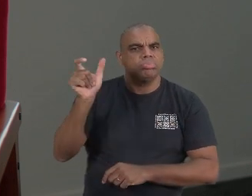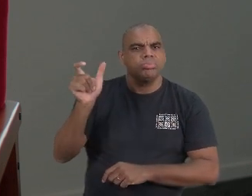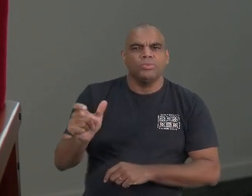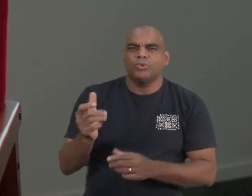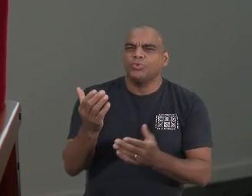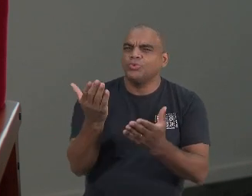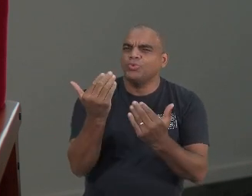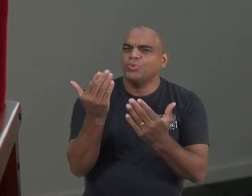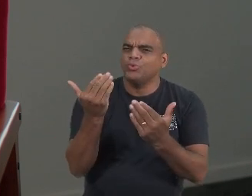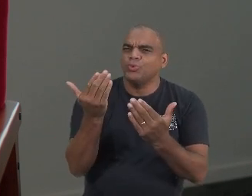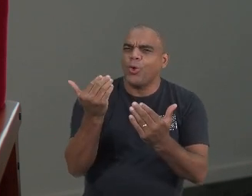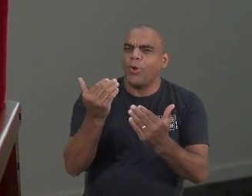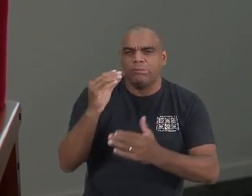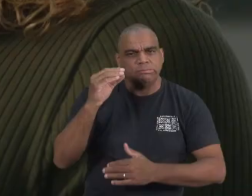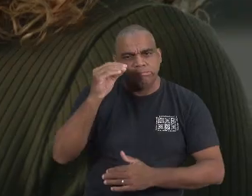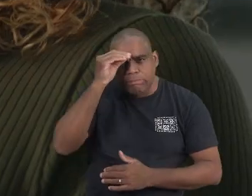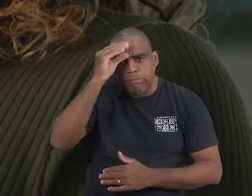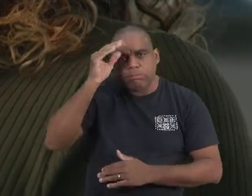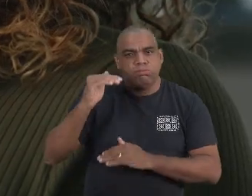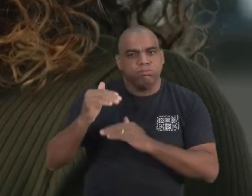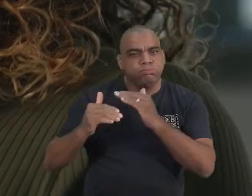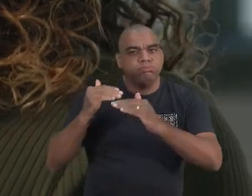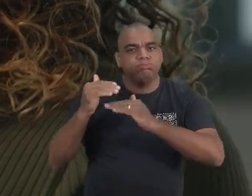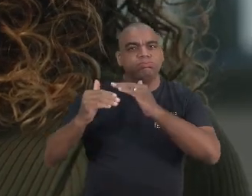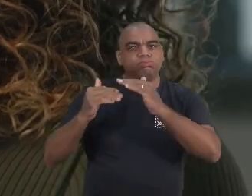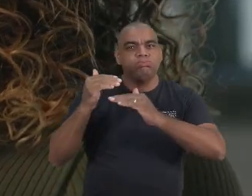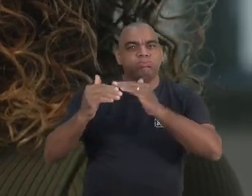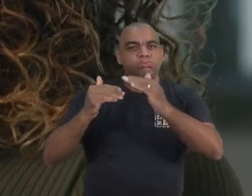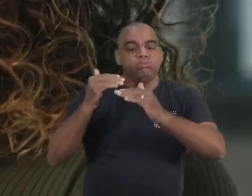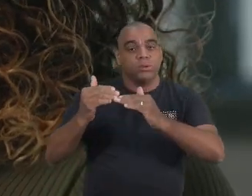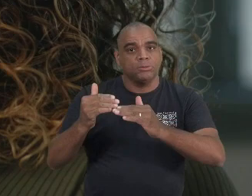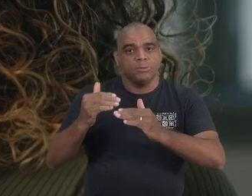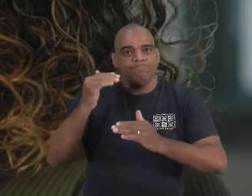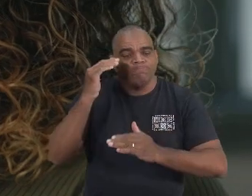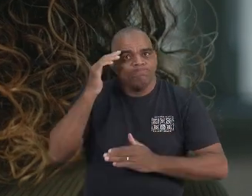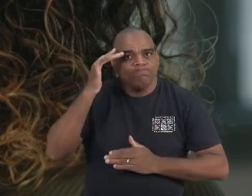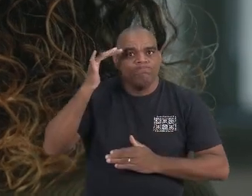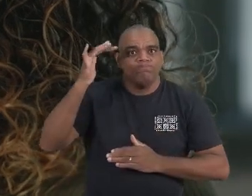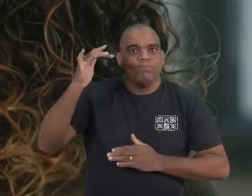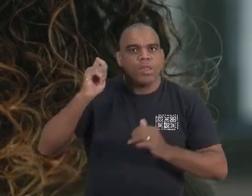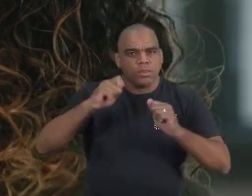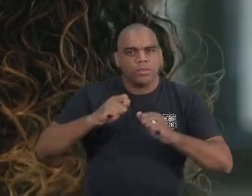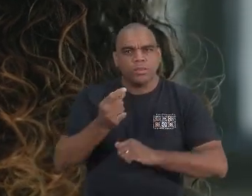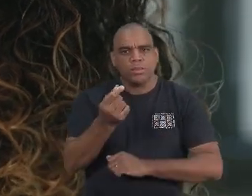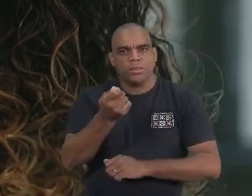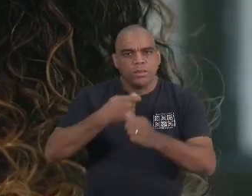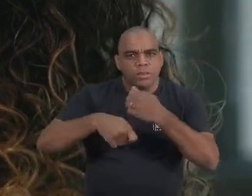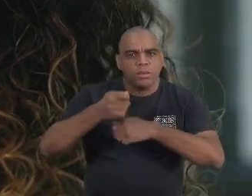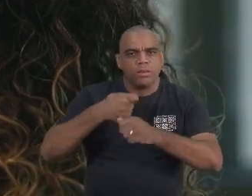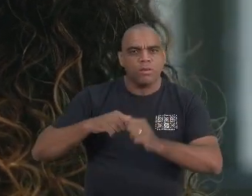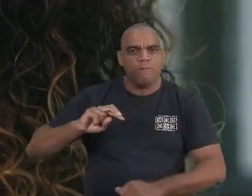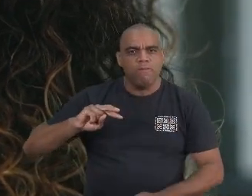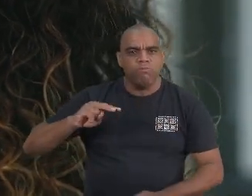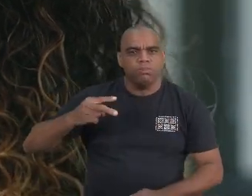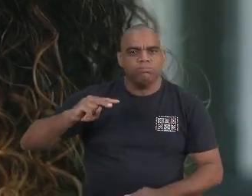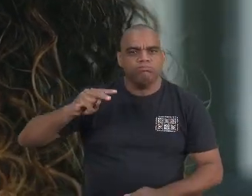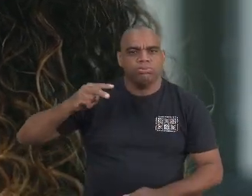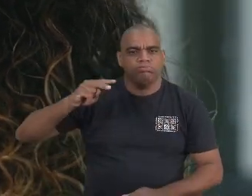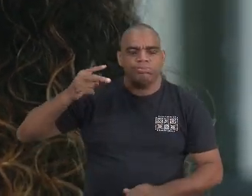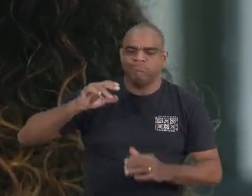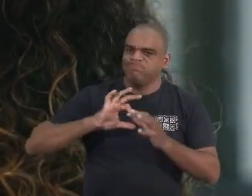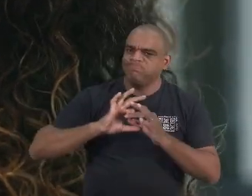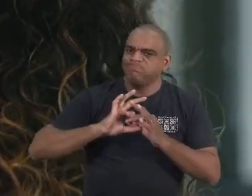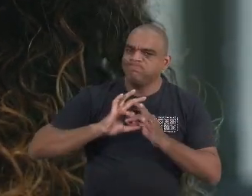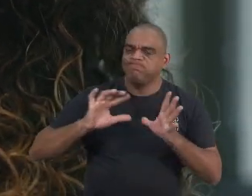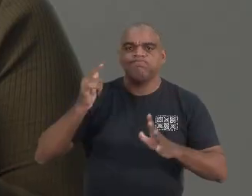batalhadora que está virando mulher, que está em busca dos seus sonhos e procurando crescer financeiramente e ficar